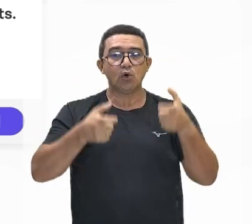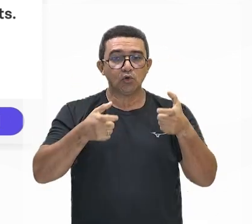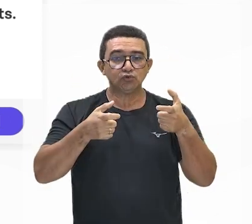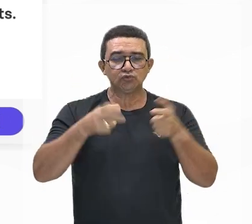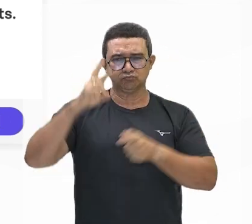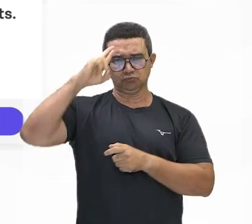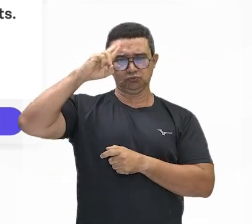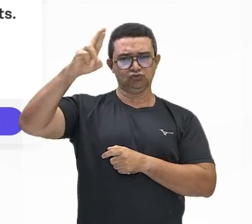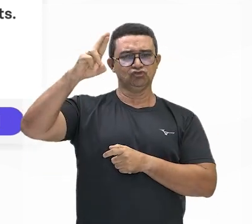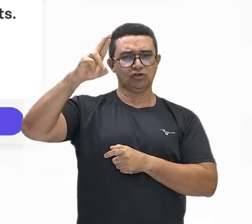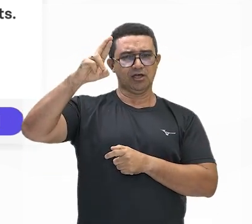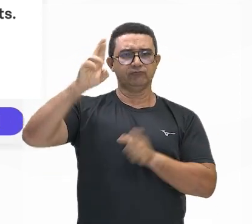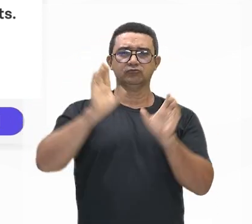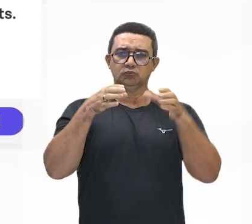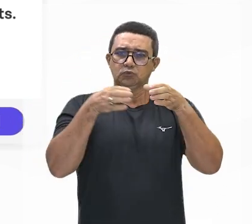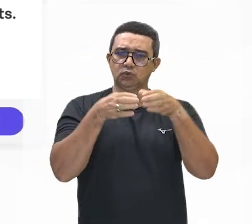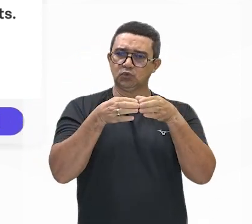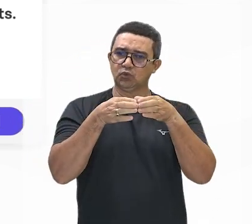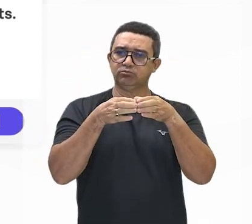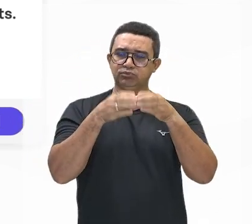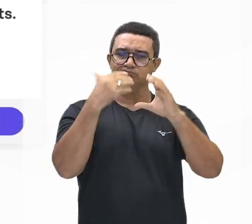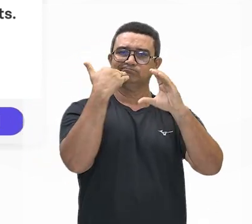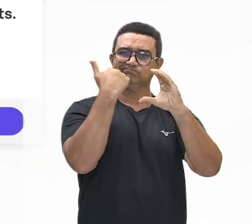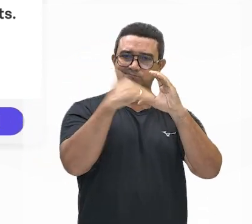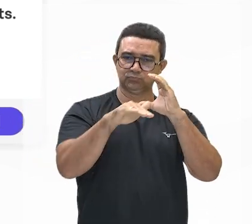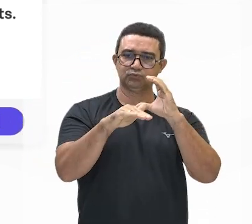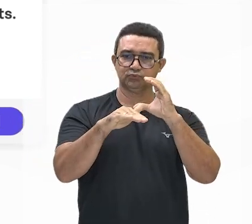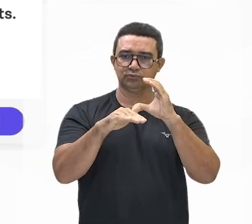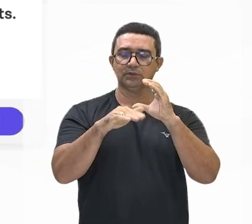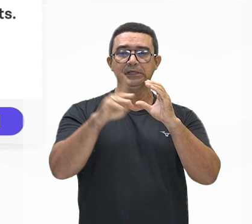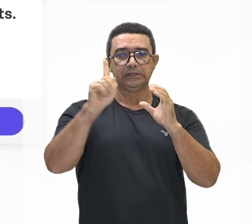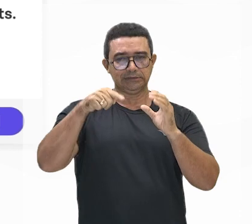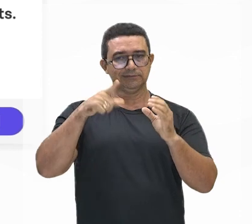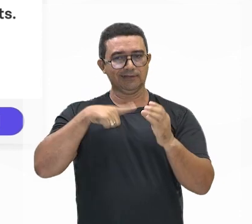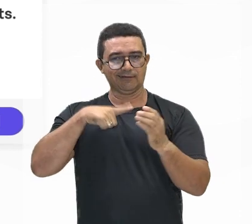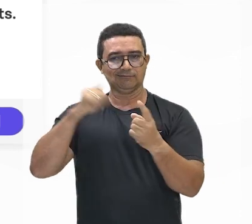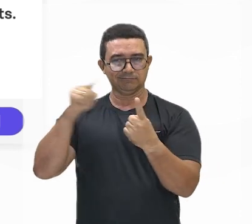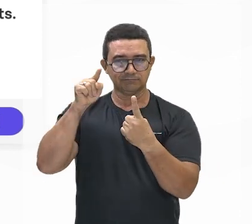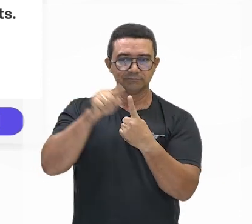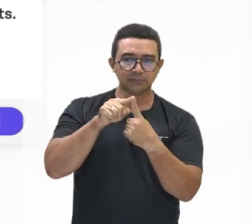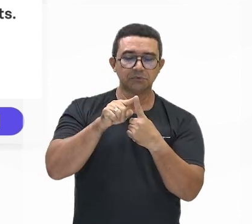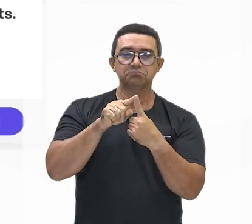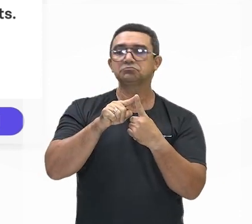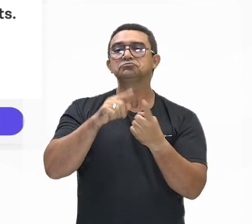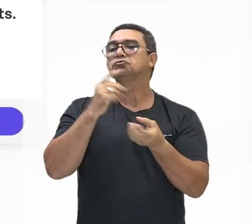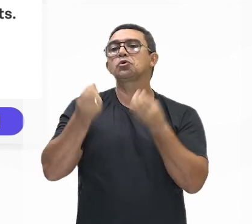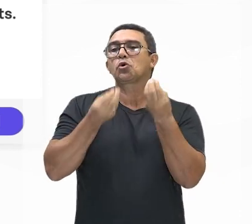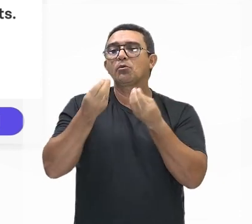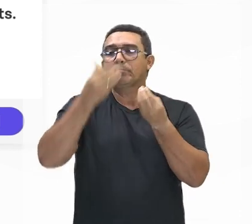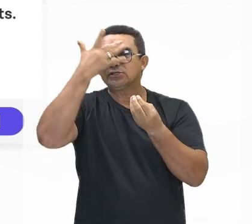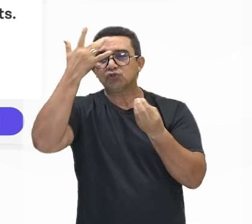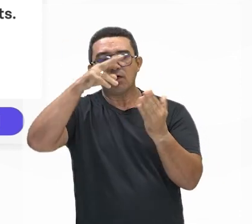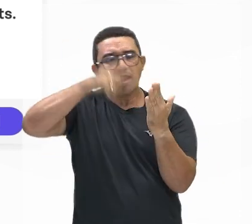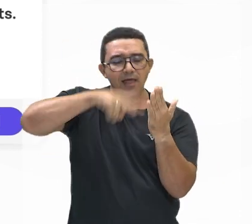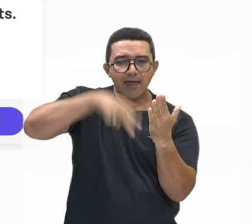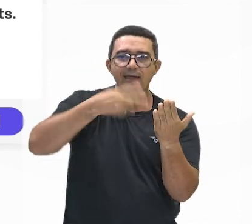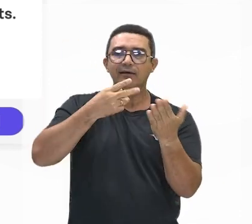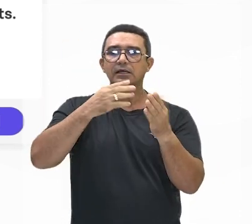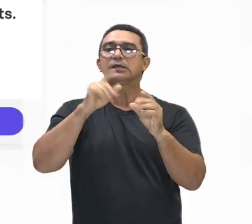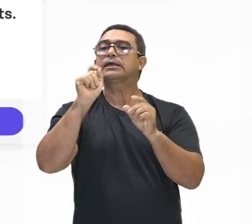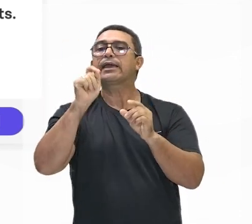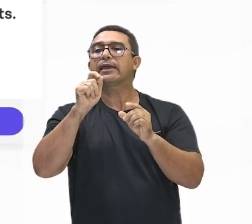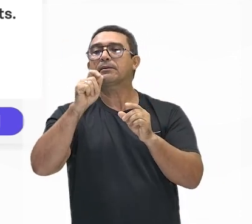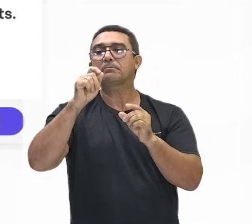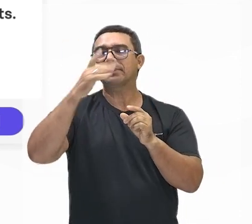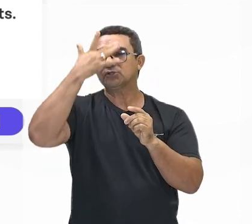aí direcionando. Vocês lembram que tem o propósito, quem que vai ler, quem que está mandando. Então, o chefe da equipe está